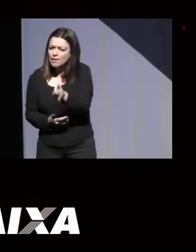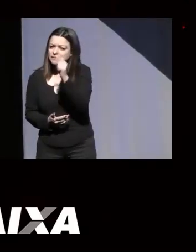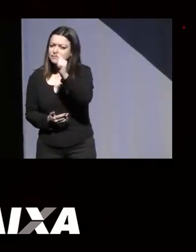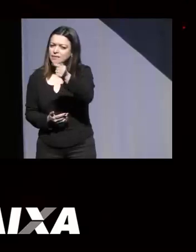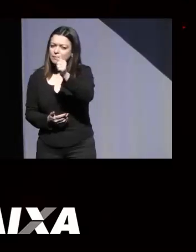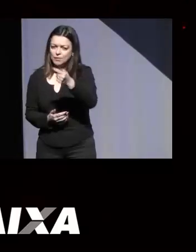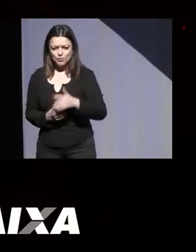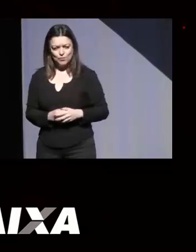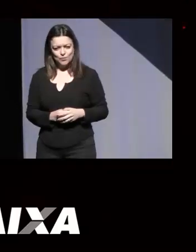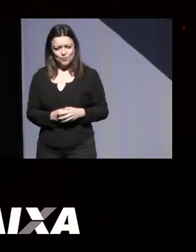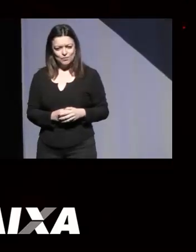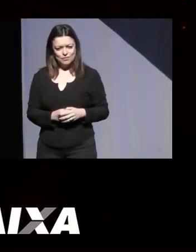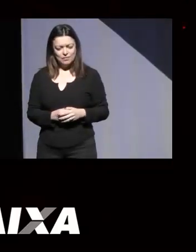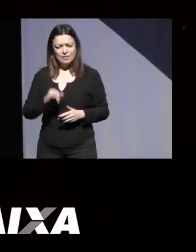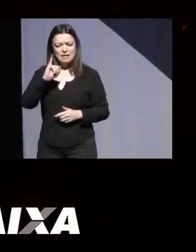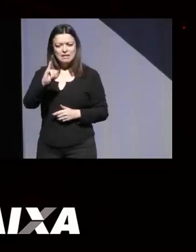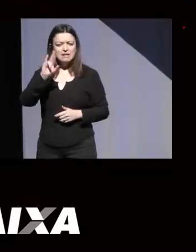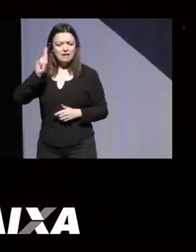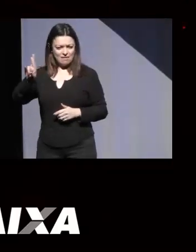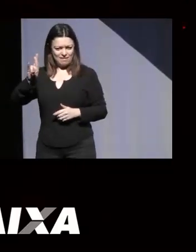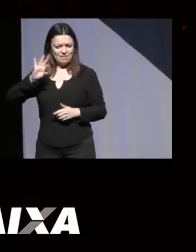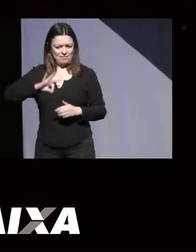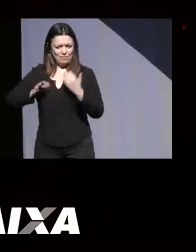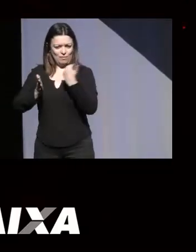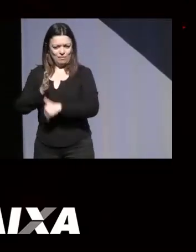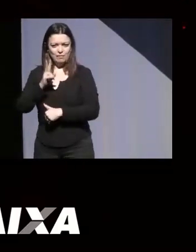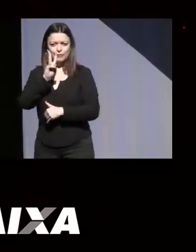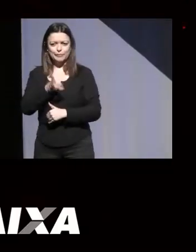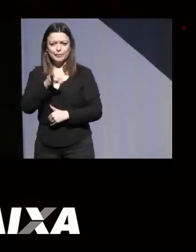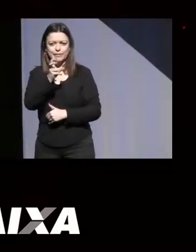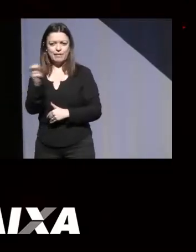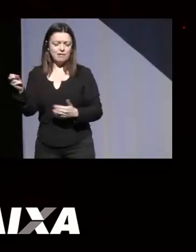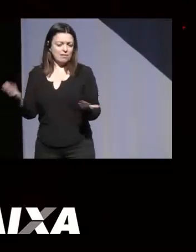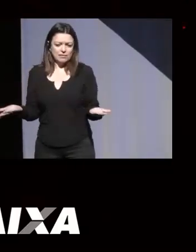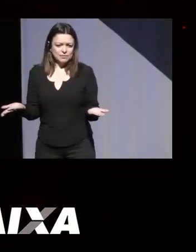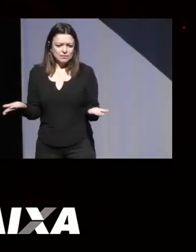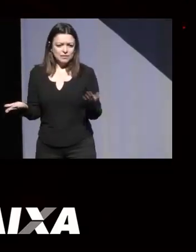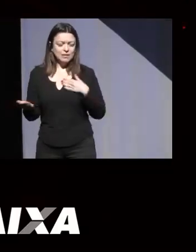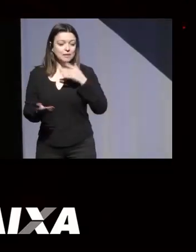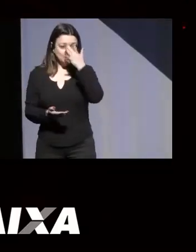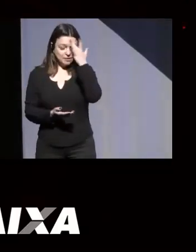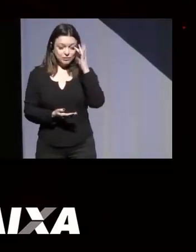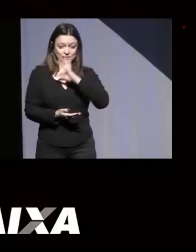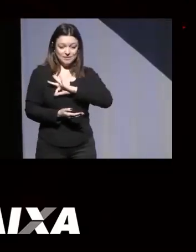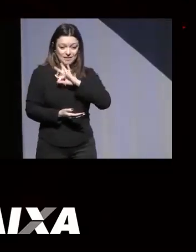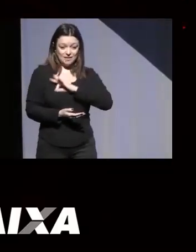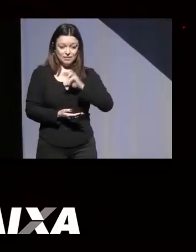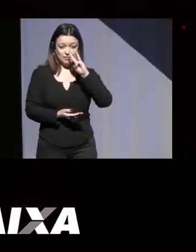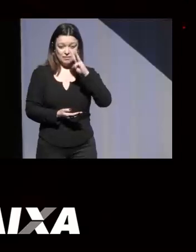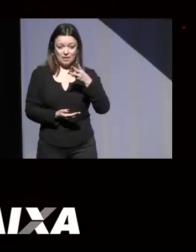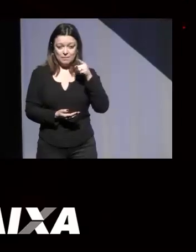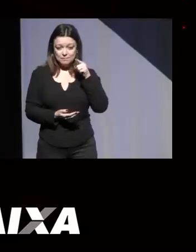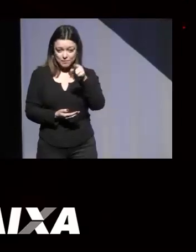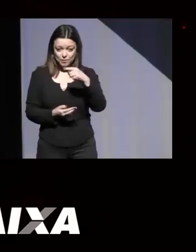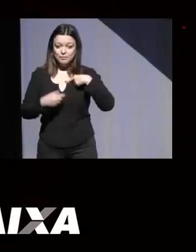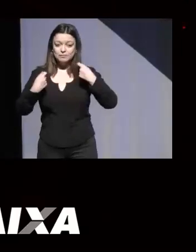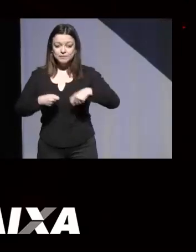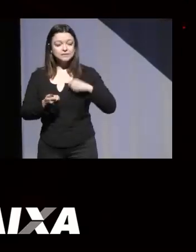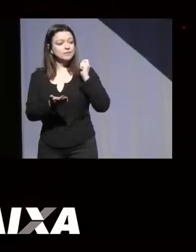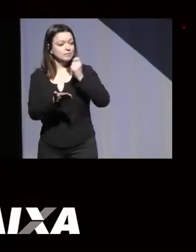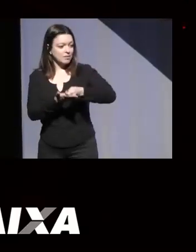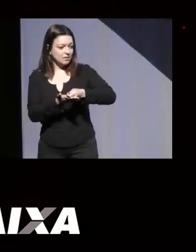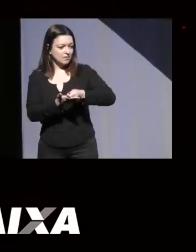que 2.500 de isenção do imposto de renda? Quem ganha 3 mil reais já tem que pagar imposto de renda.